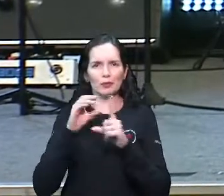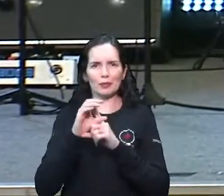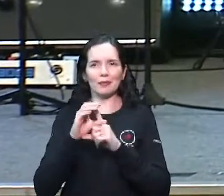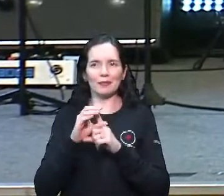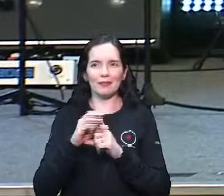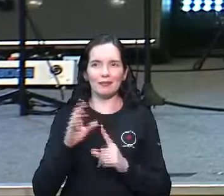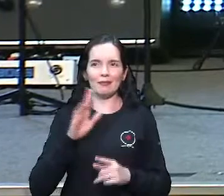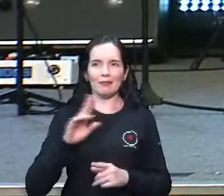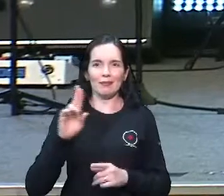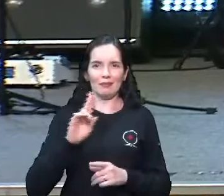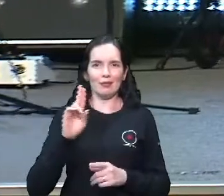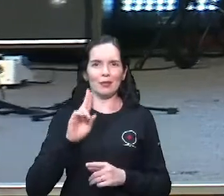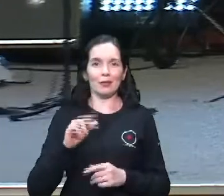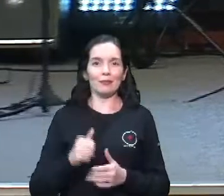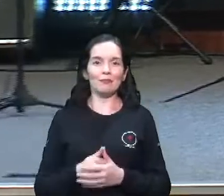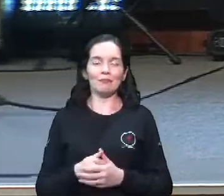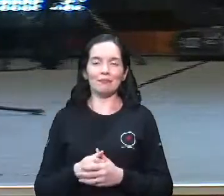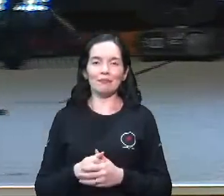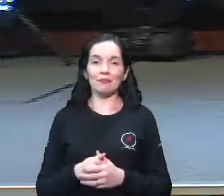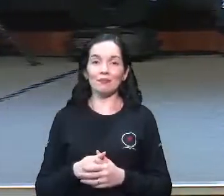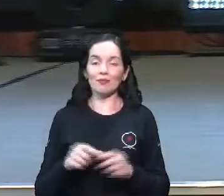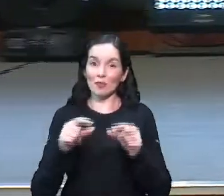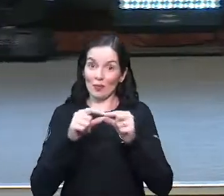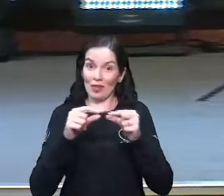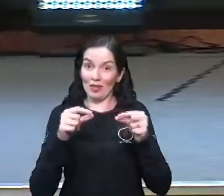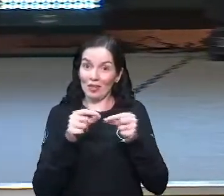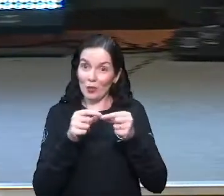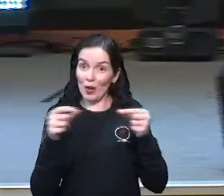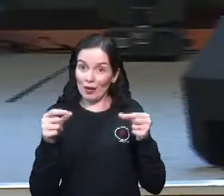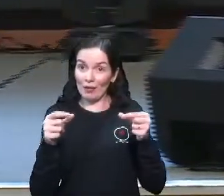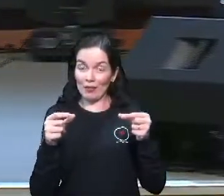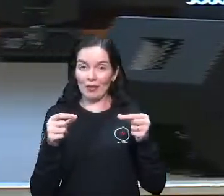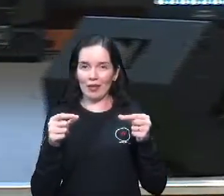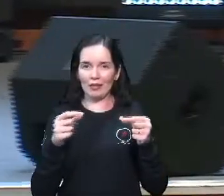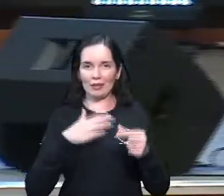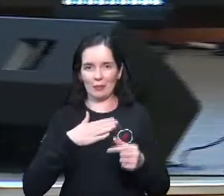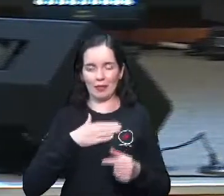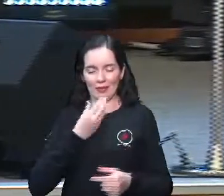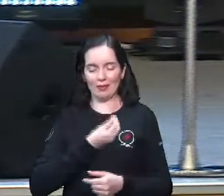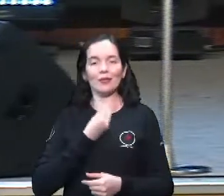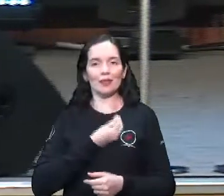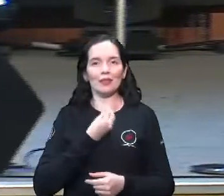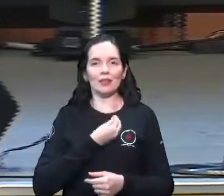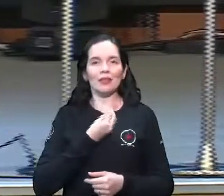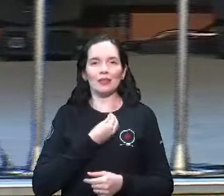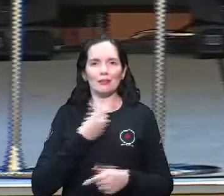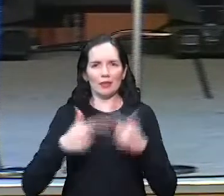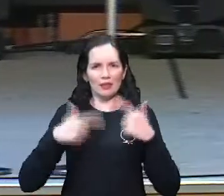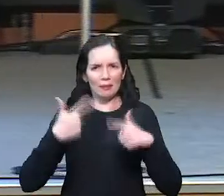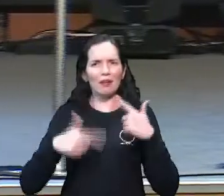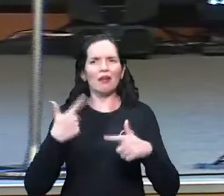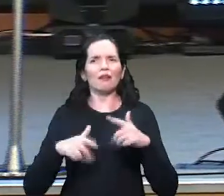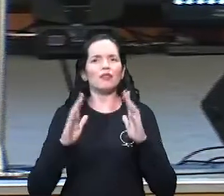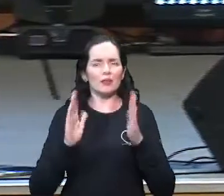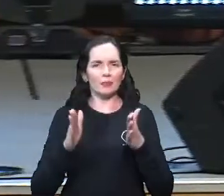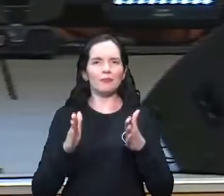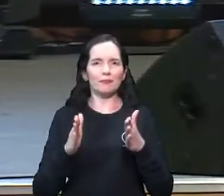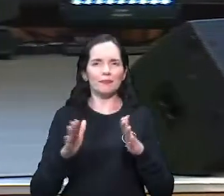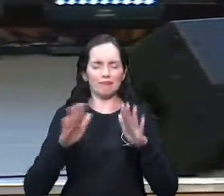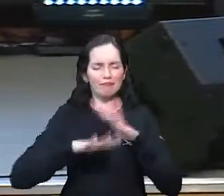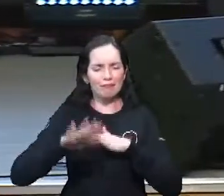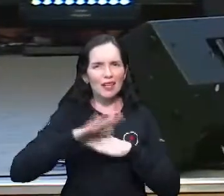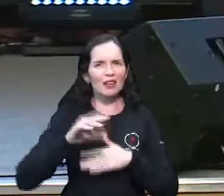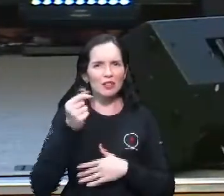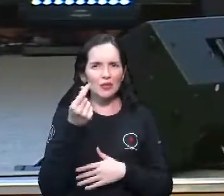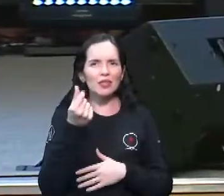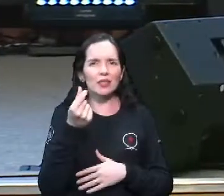porque... Irmão, teve uma fase na minha vida, eu não lembrei de falar isso de manhã, mas teve uma fase na minha vida, eu já trabalhava no mercado financeiro